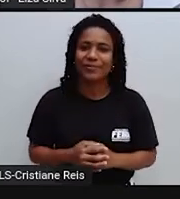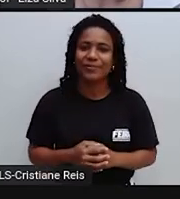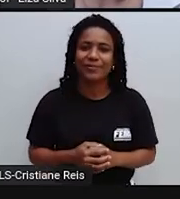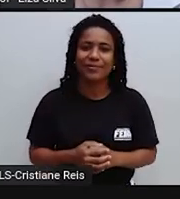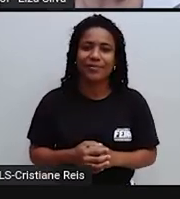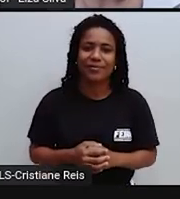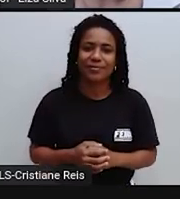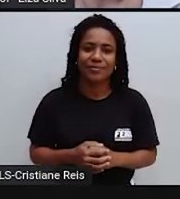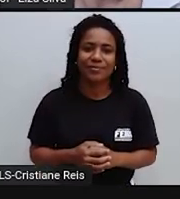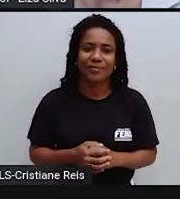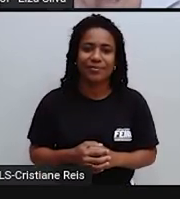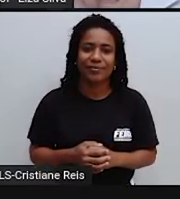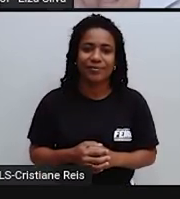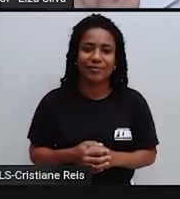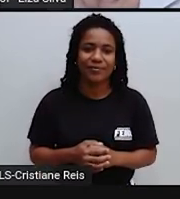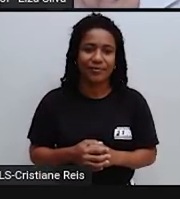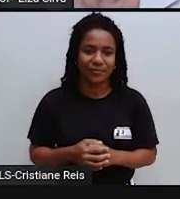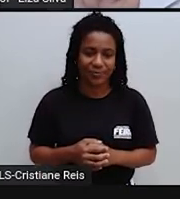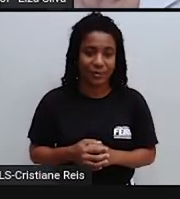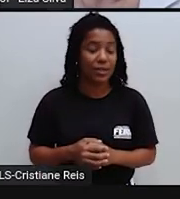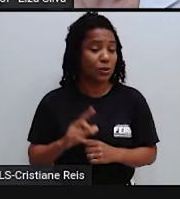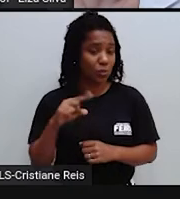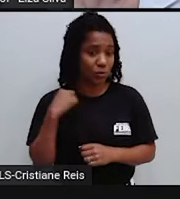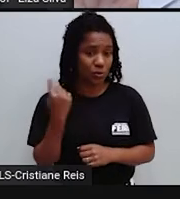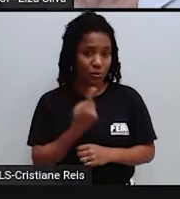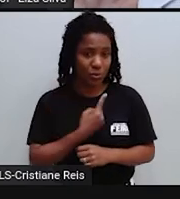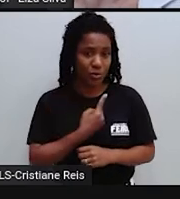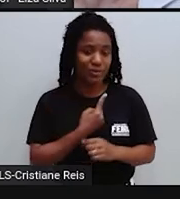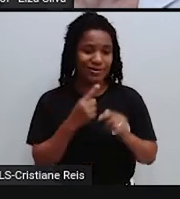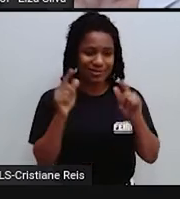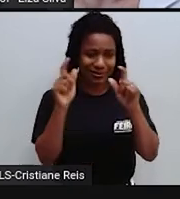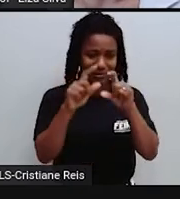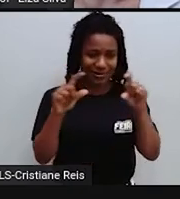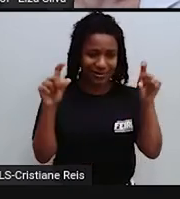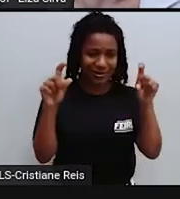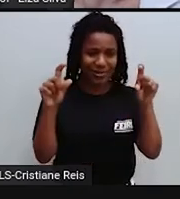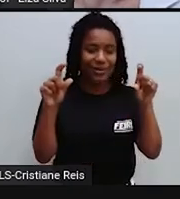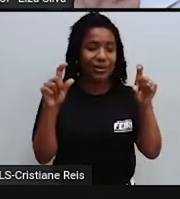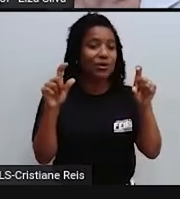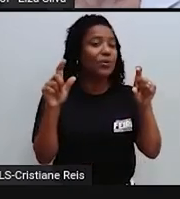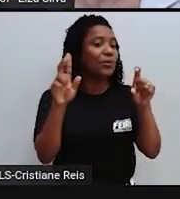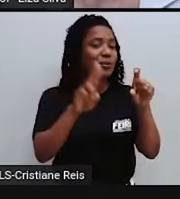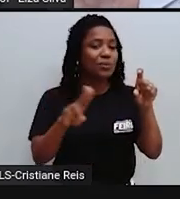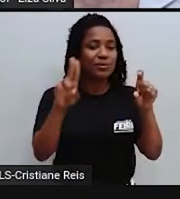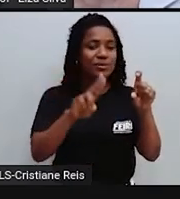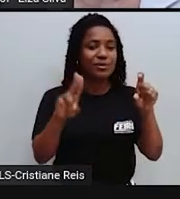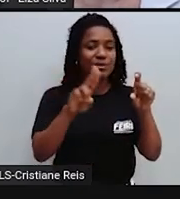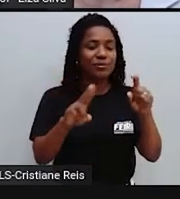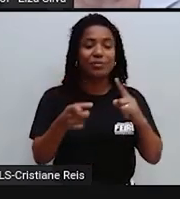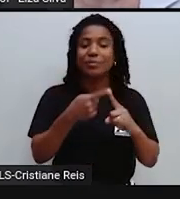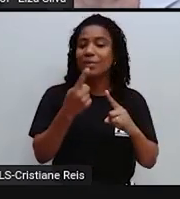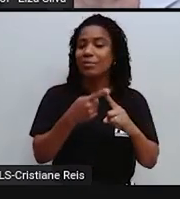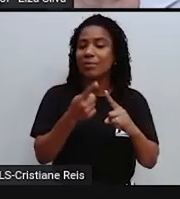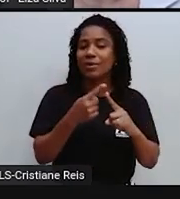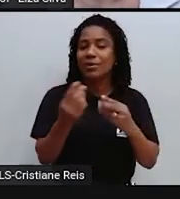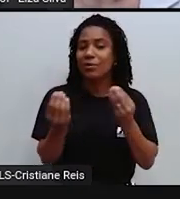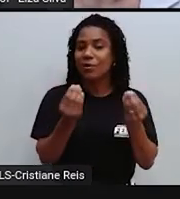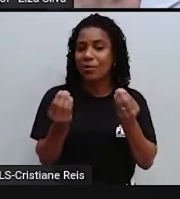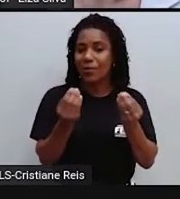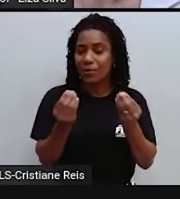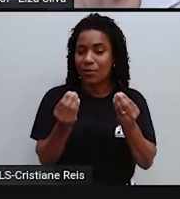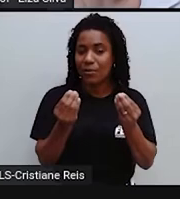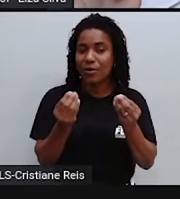now. Então, nós utilizamos, numa primeira situação, este tempo verbal